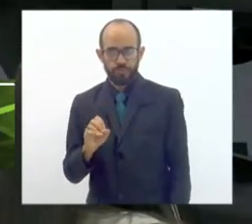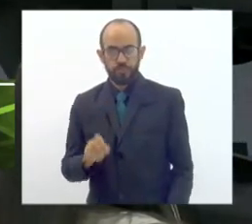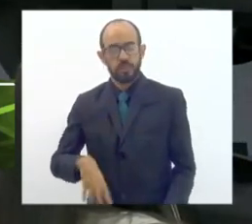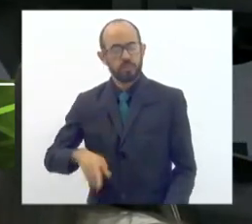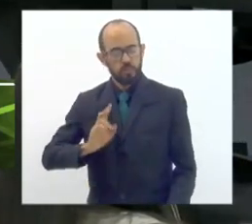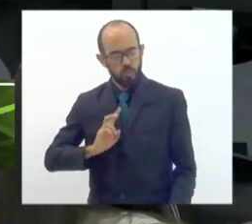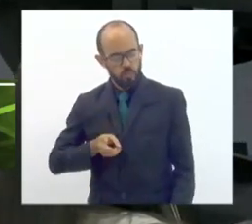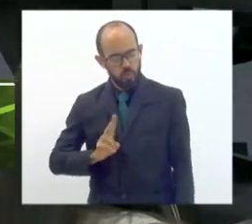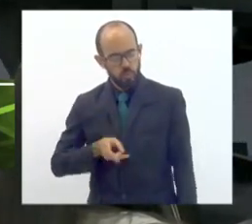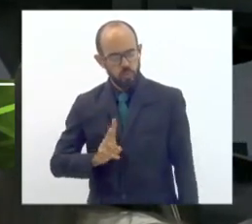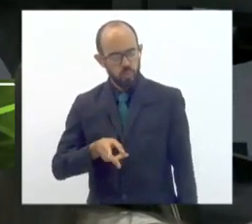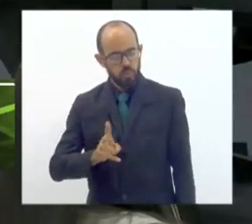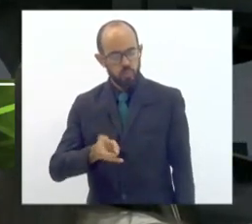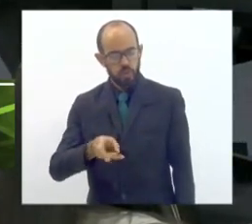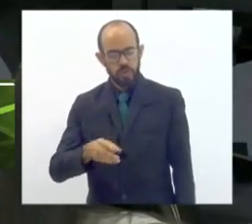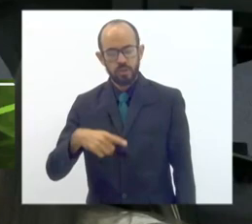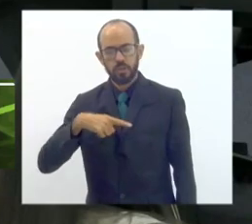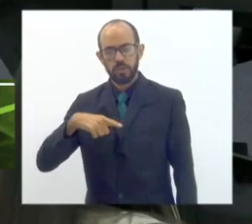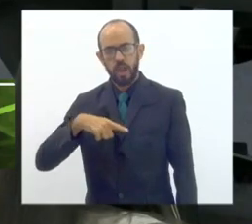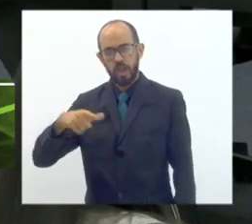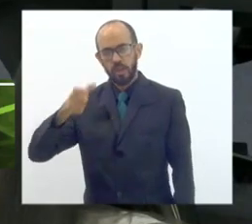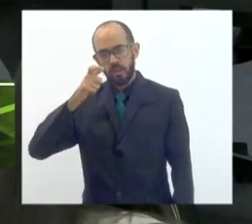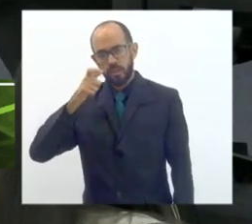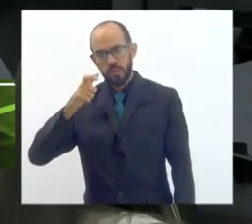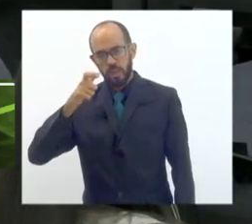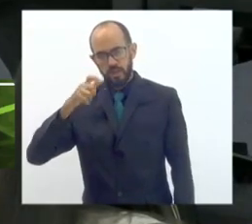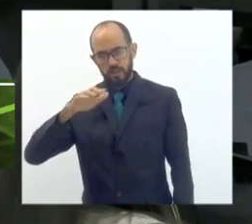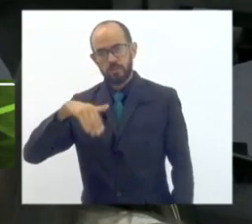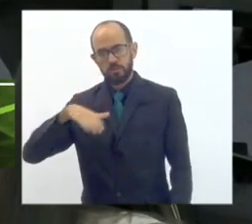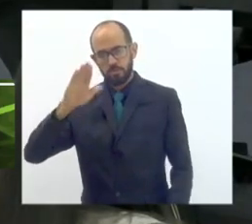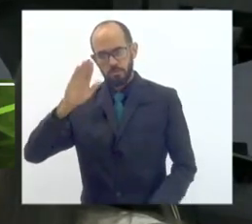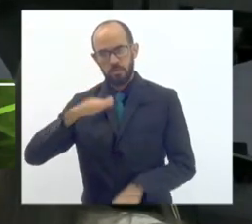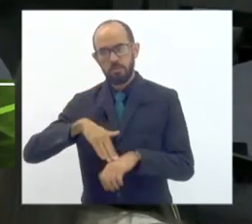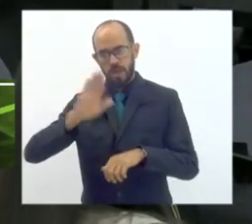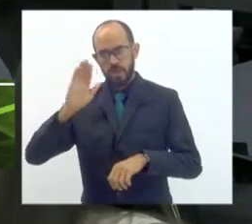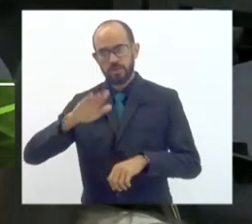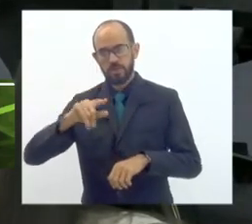a gente recebe mais prestadores interessados